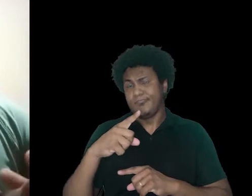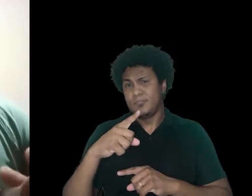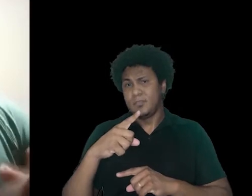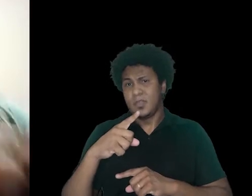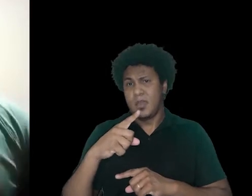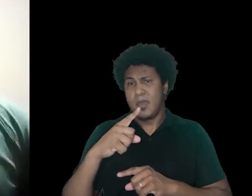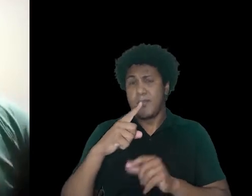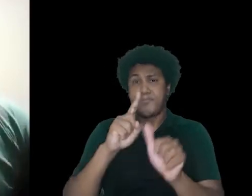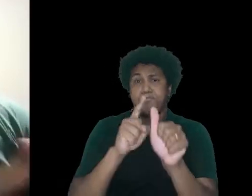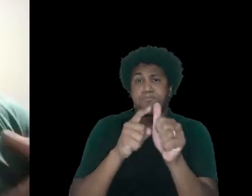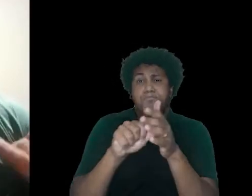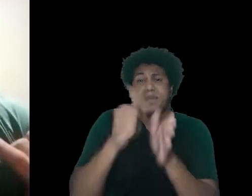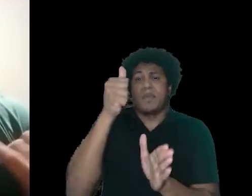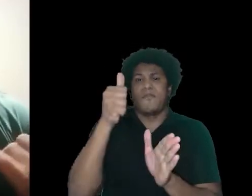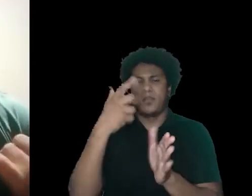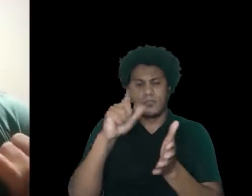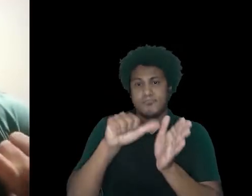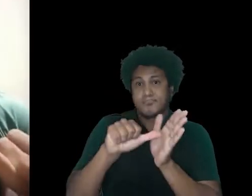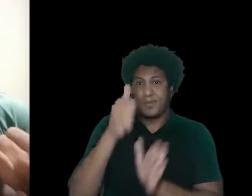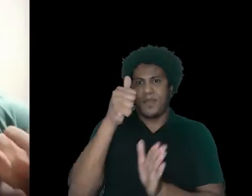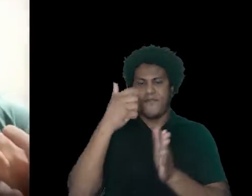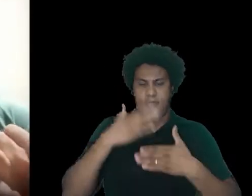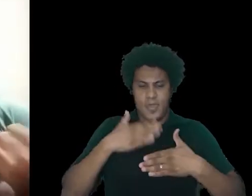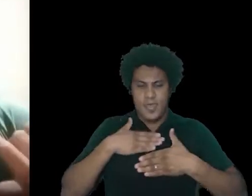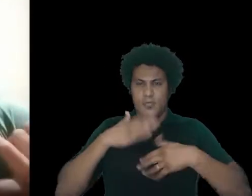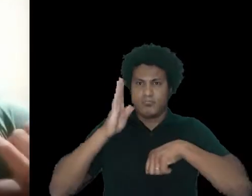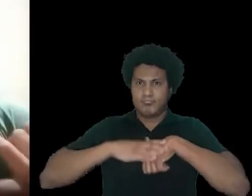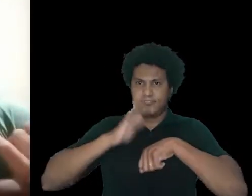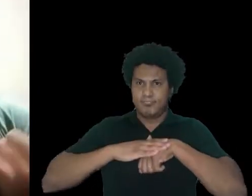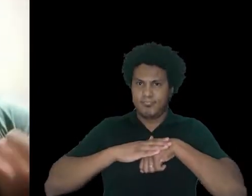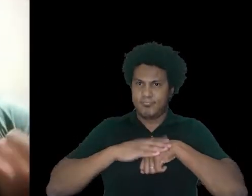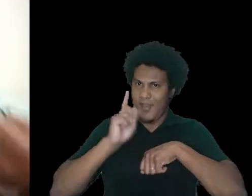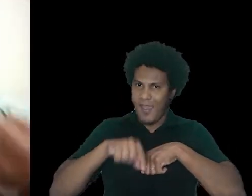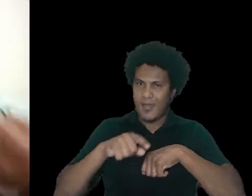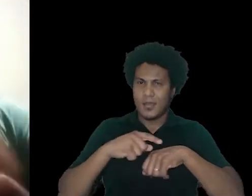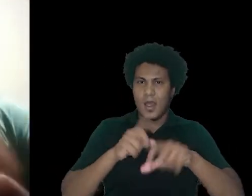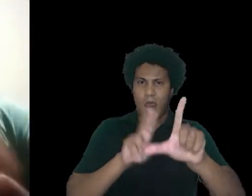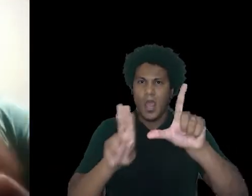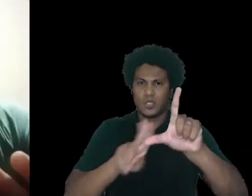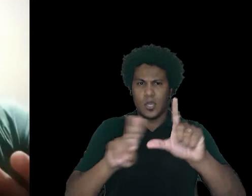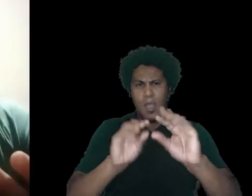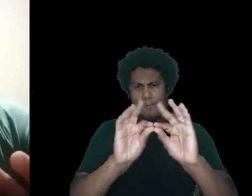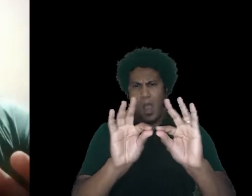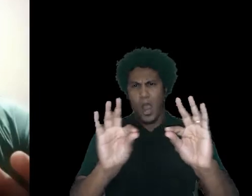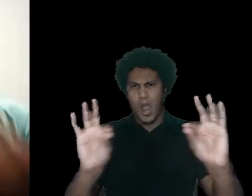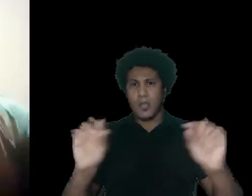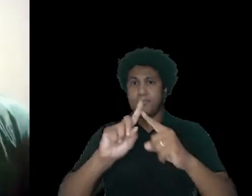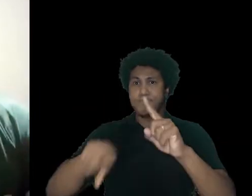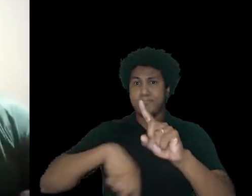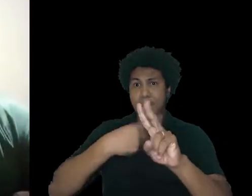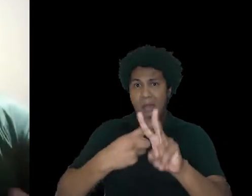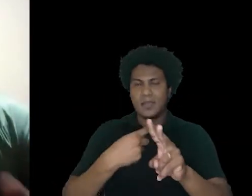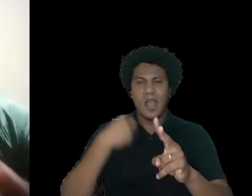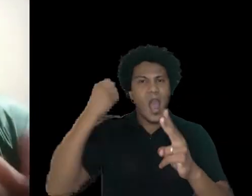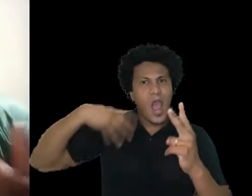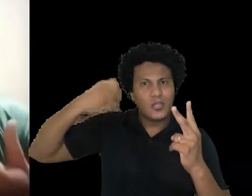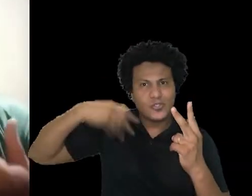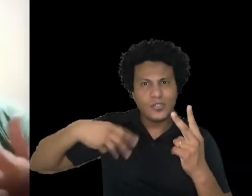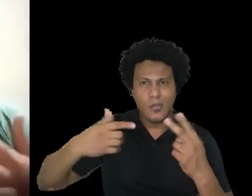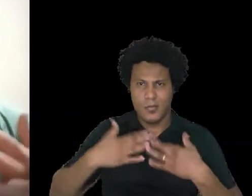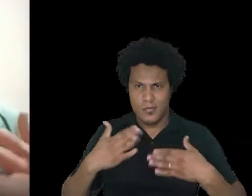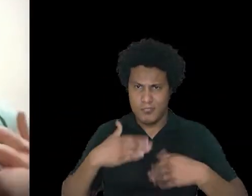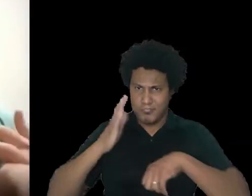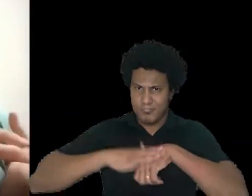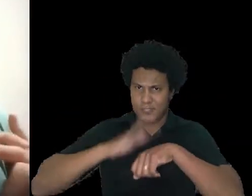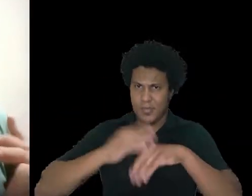pela por ser inédito no meu trabalho. Era o primeiro trabalho em que eu tinha colocado tanto a legenda como a